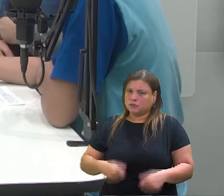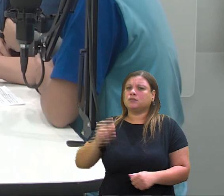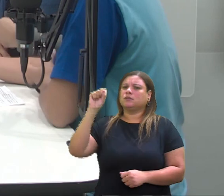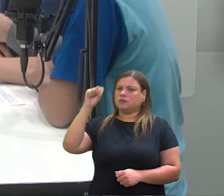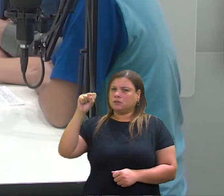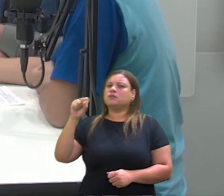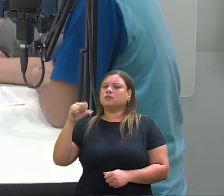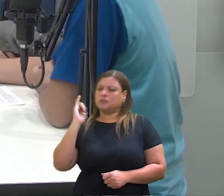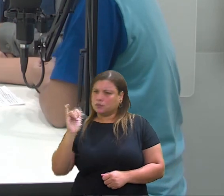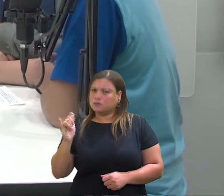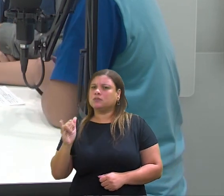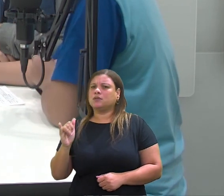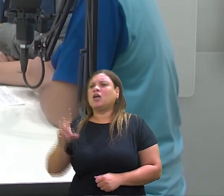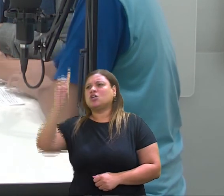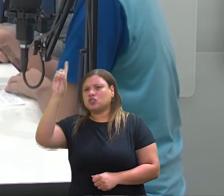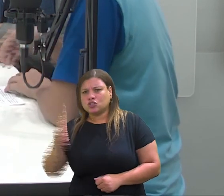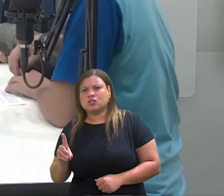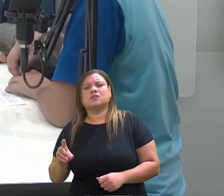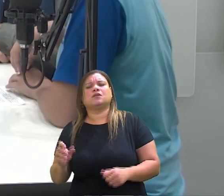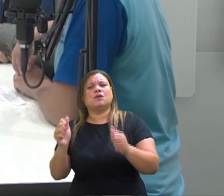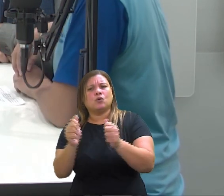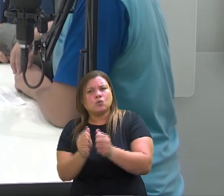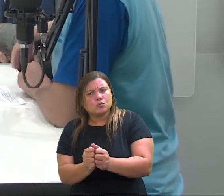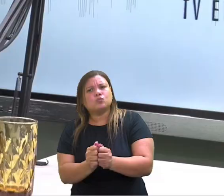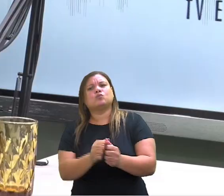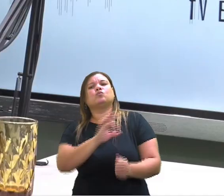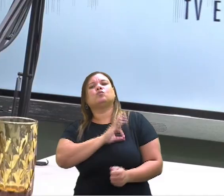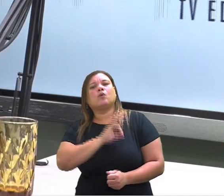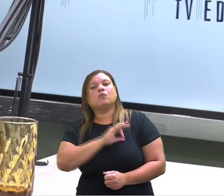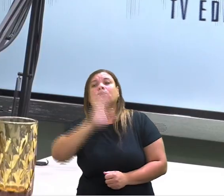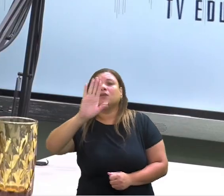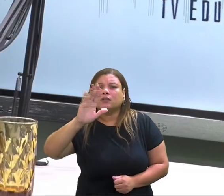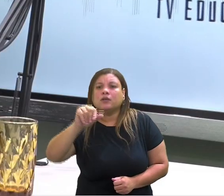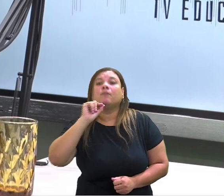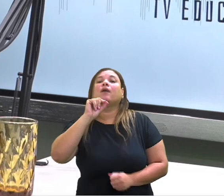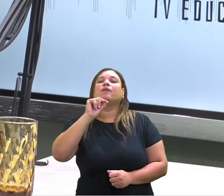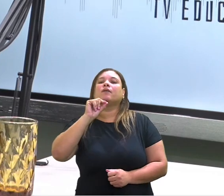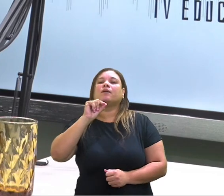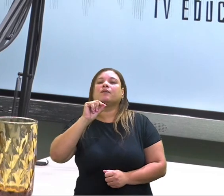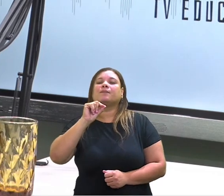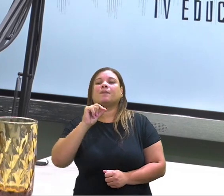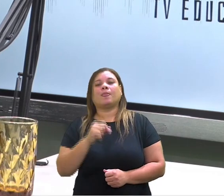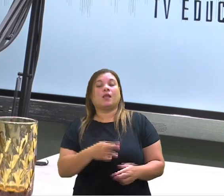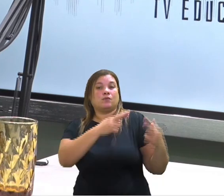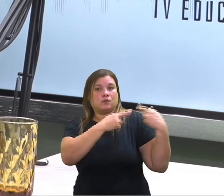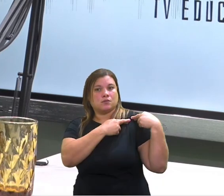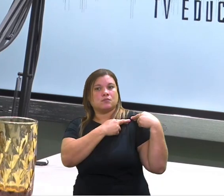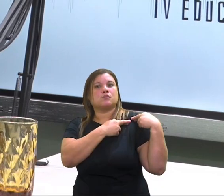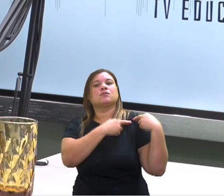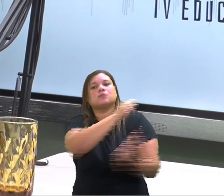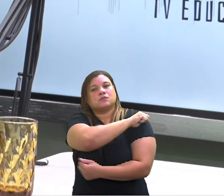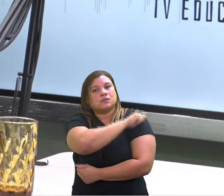pai para conversar, isso já não tem Lembrando caso. que o pai e a mãe ou o responsável legal não é